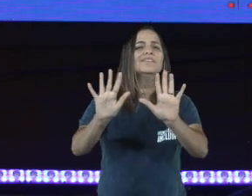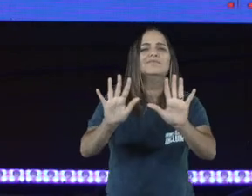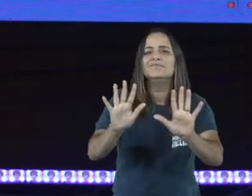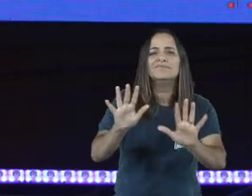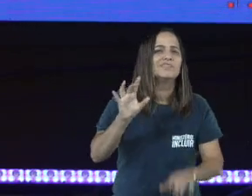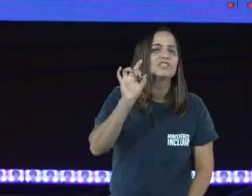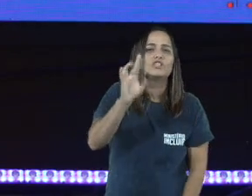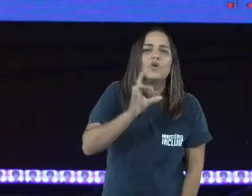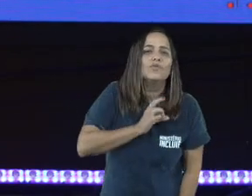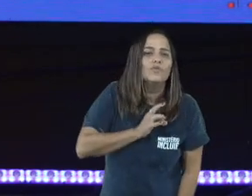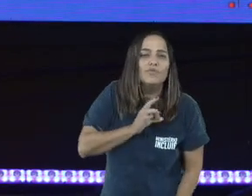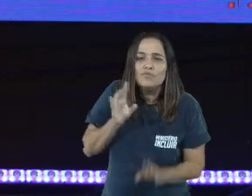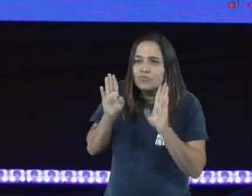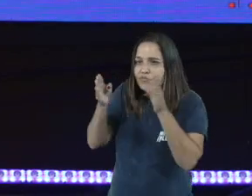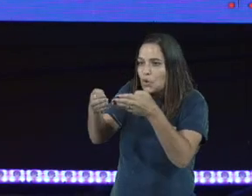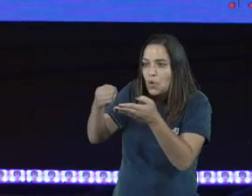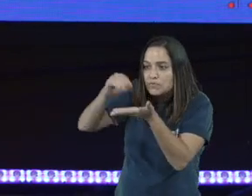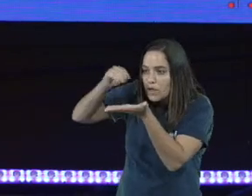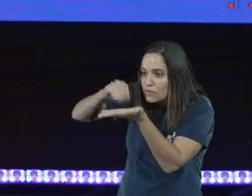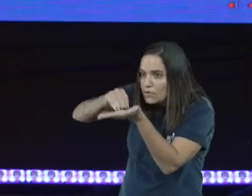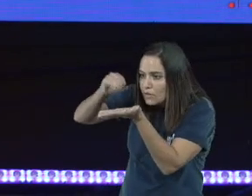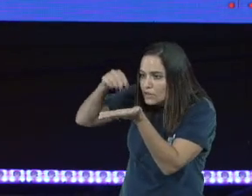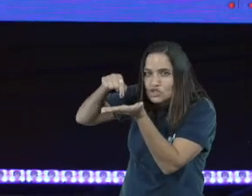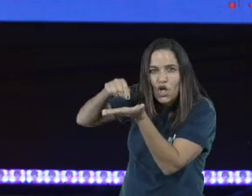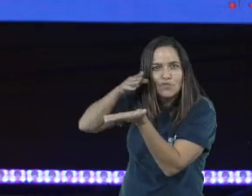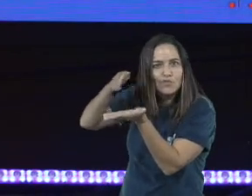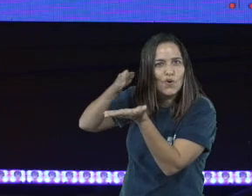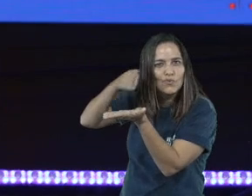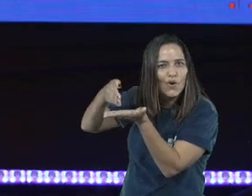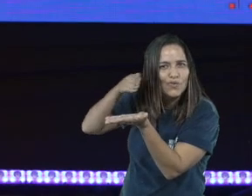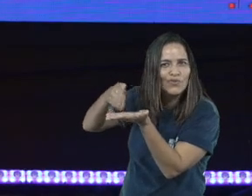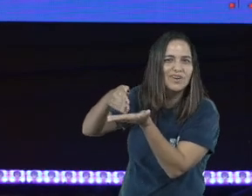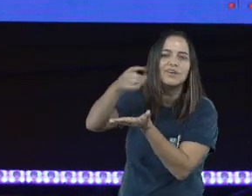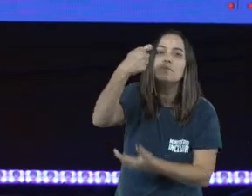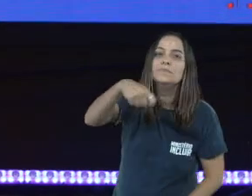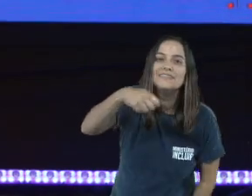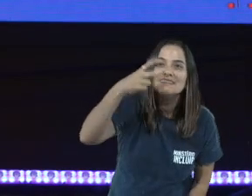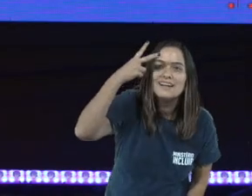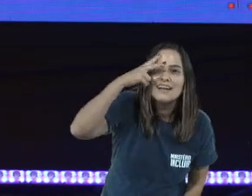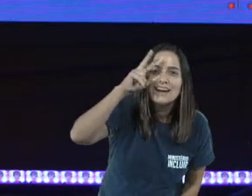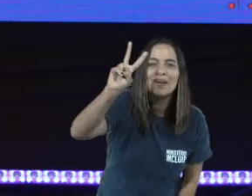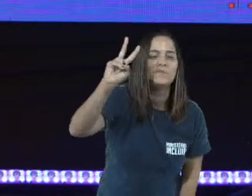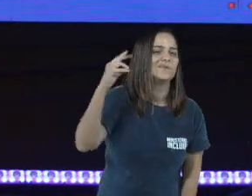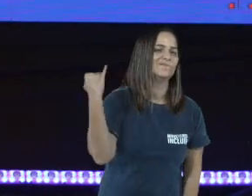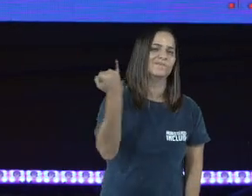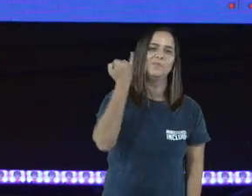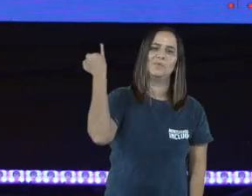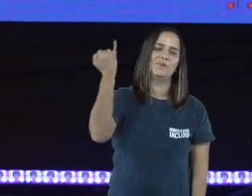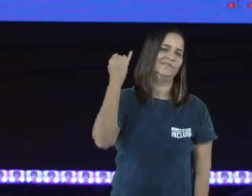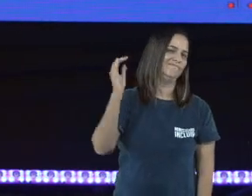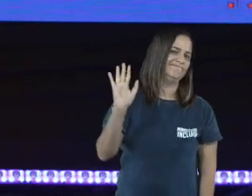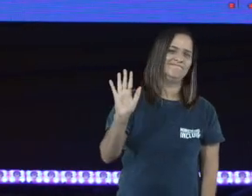do sonho realizado nunca da Bondade nunca domingo como é que é em sexto lugar